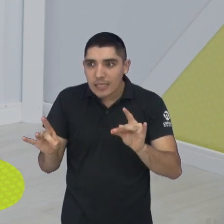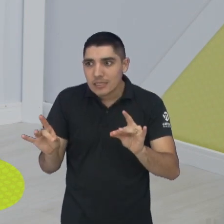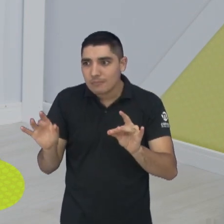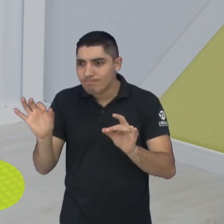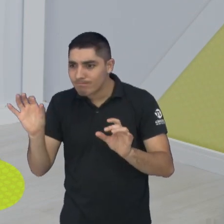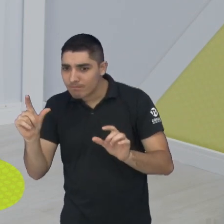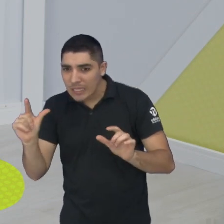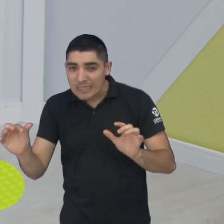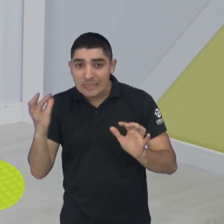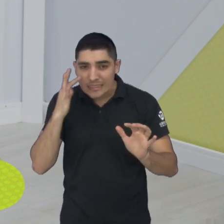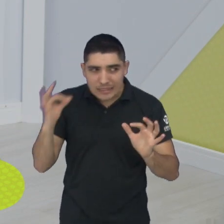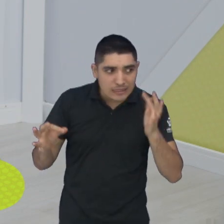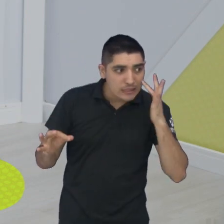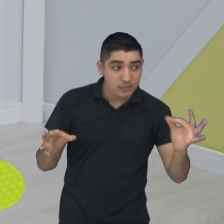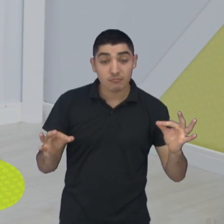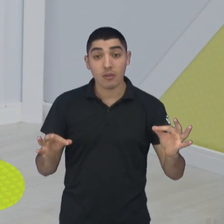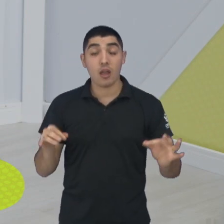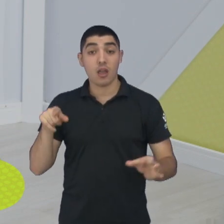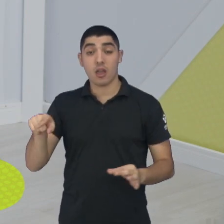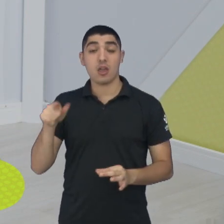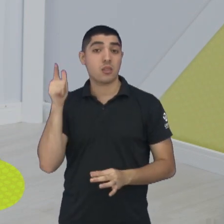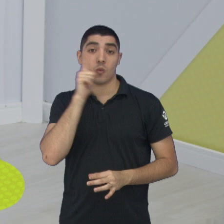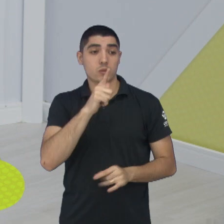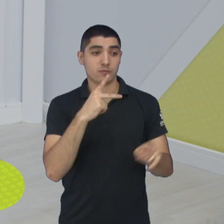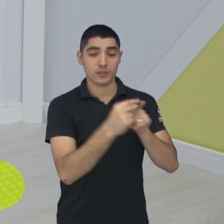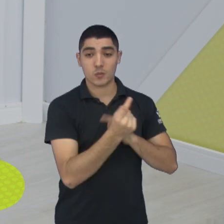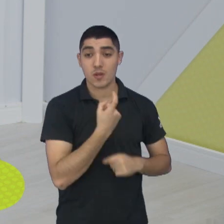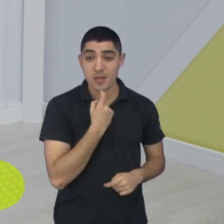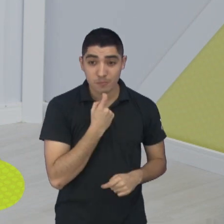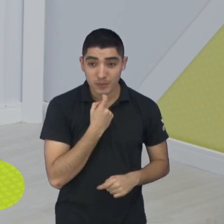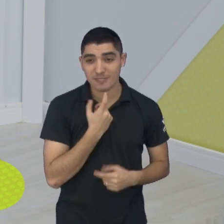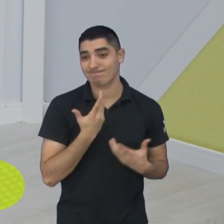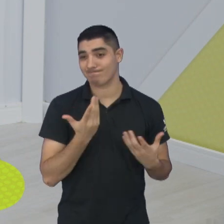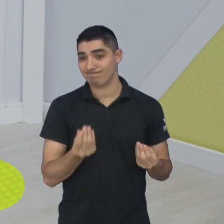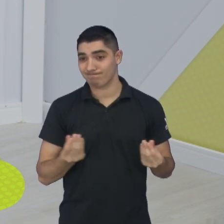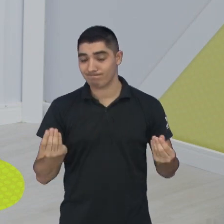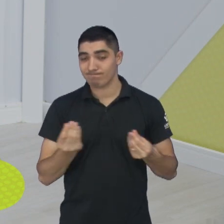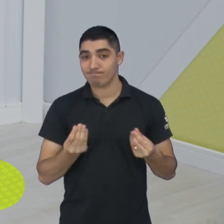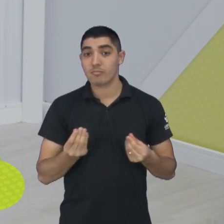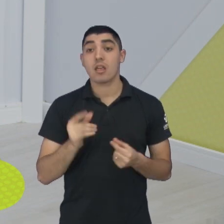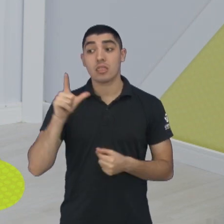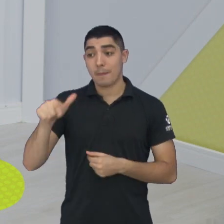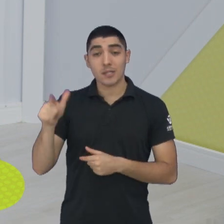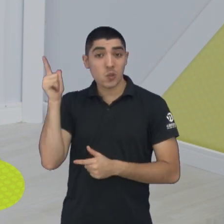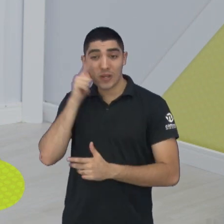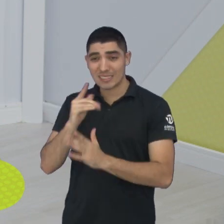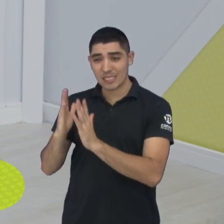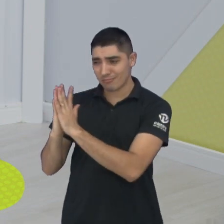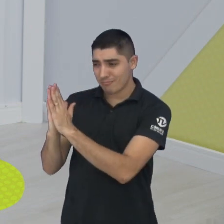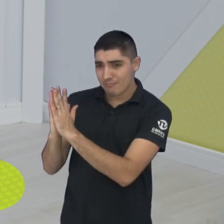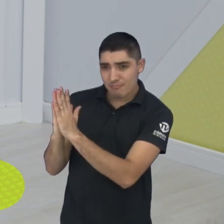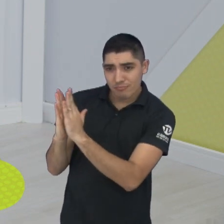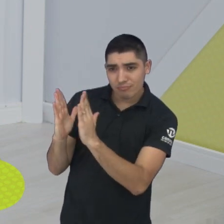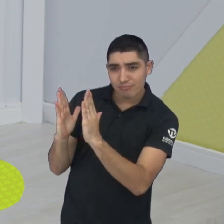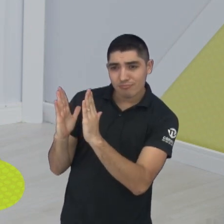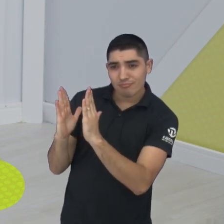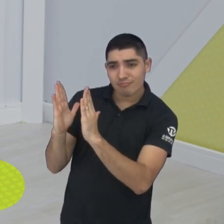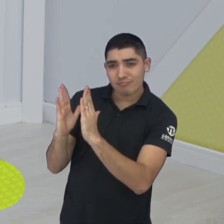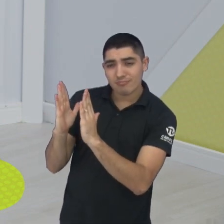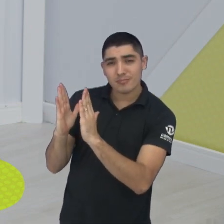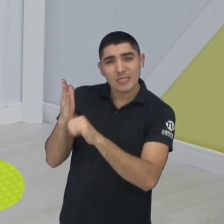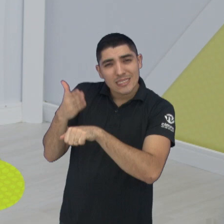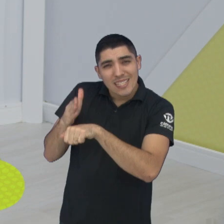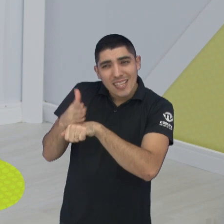do Campinas, acabaram sendo superados pelo Campinas. Aí teve um pequeno tempo aí para poder treinar e ainda, não sei, eu não sei